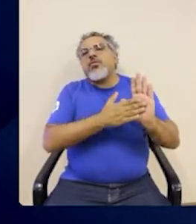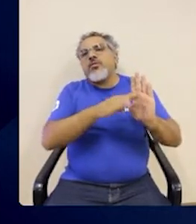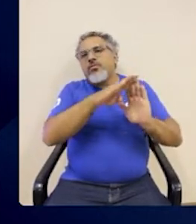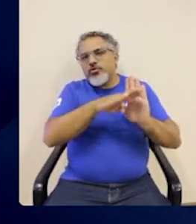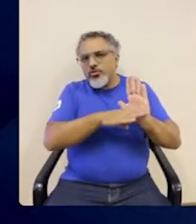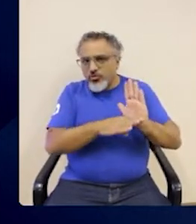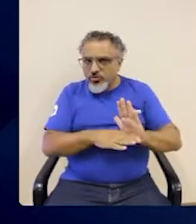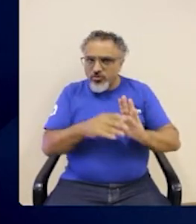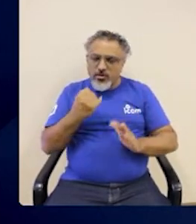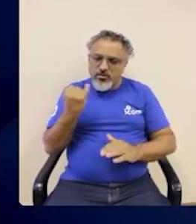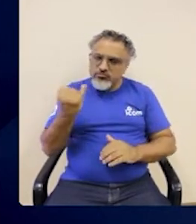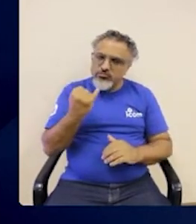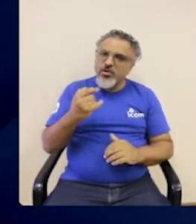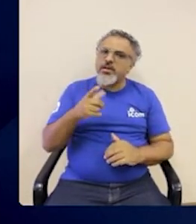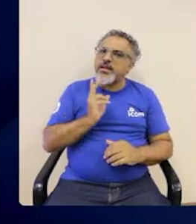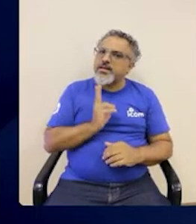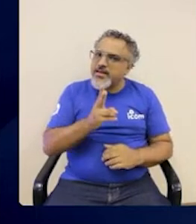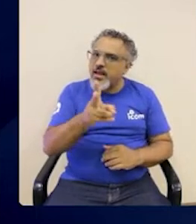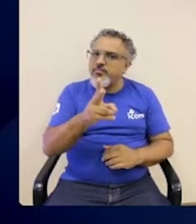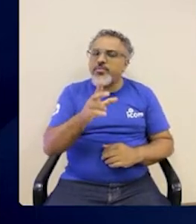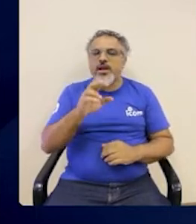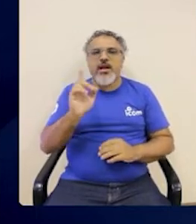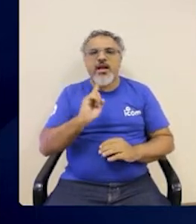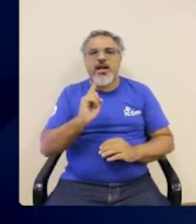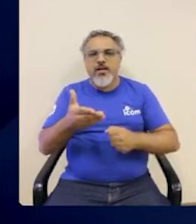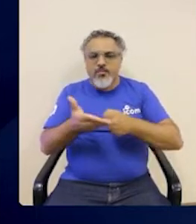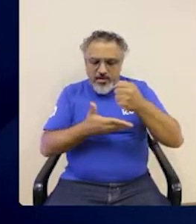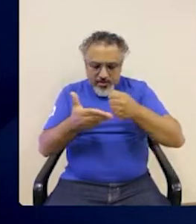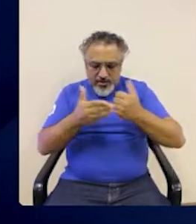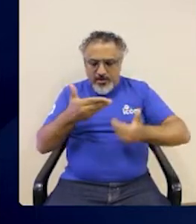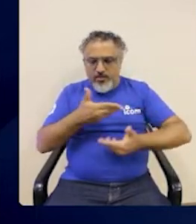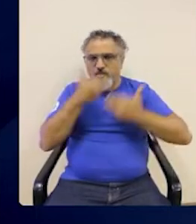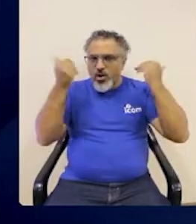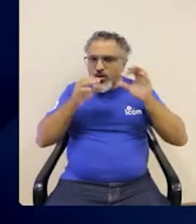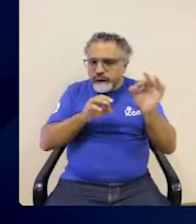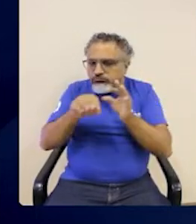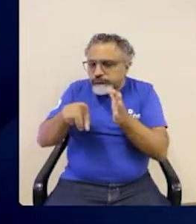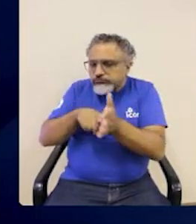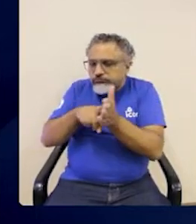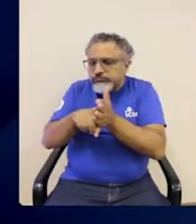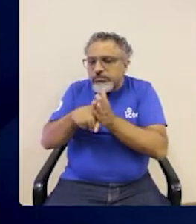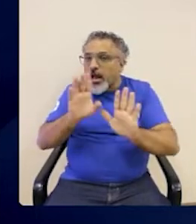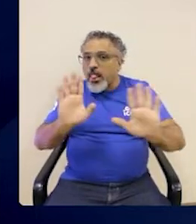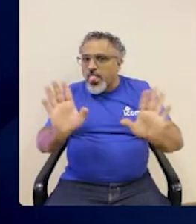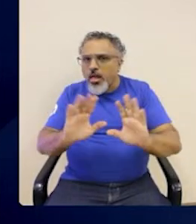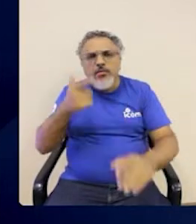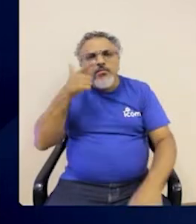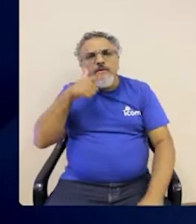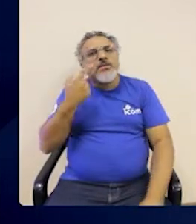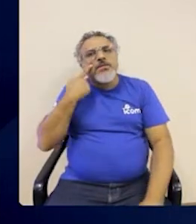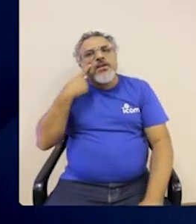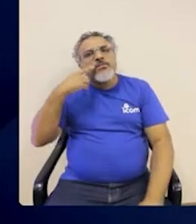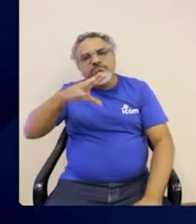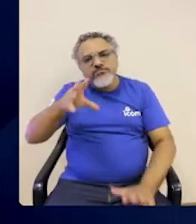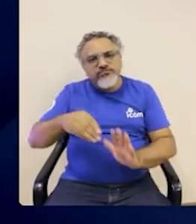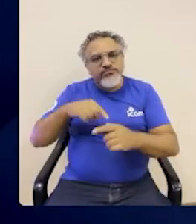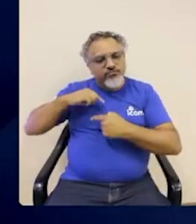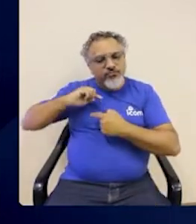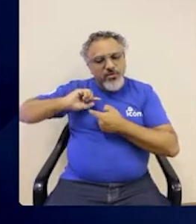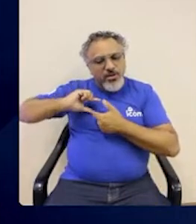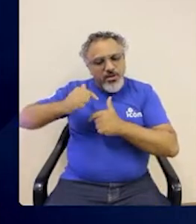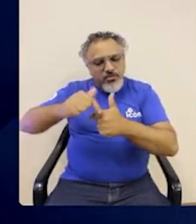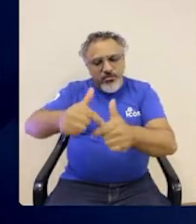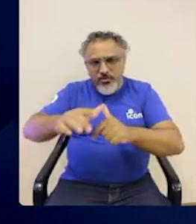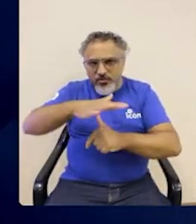mais enrijecidos, nem sempre são baseados nas melhores evidências, mas às vezes é algo que vem tradicionalmente. Isso no